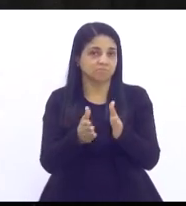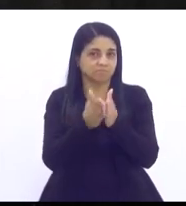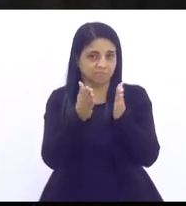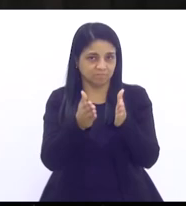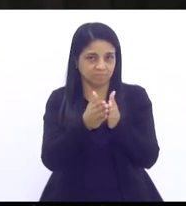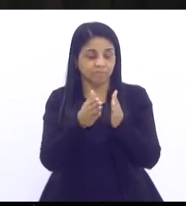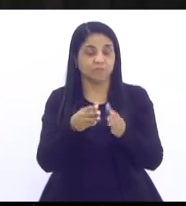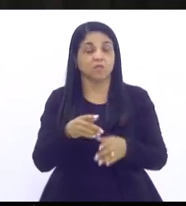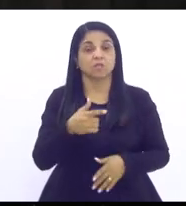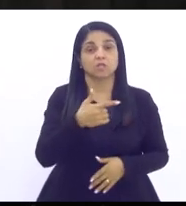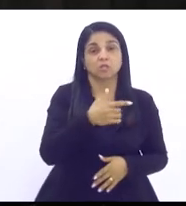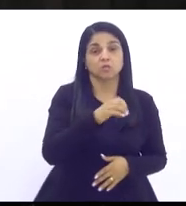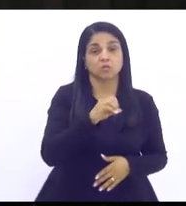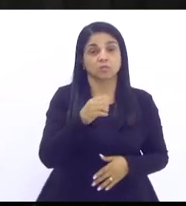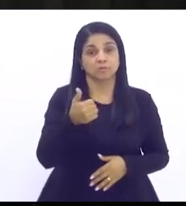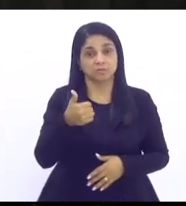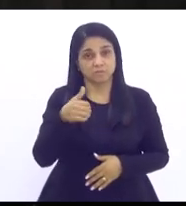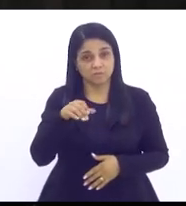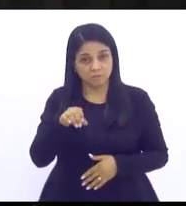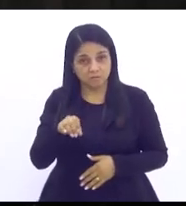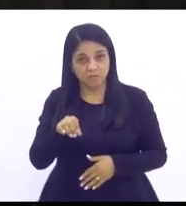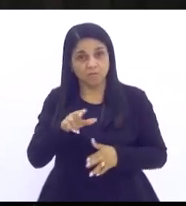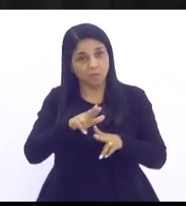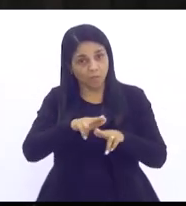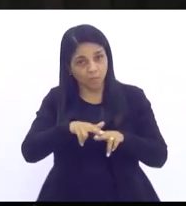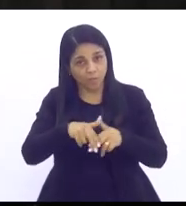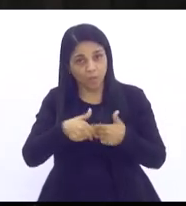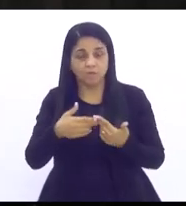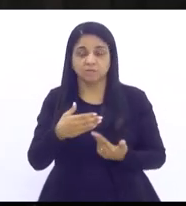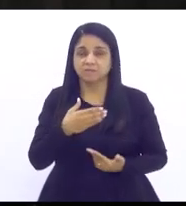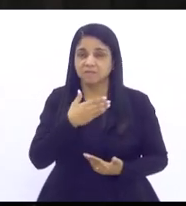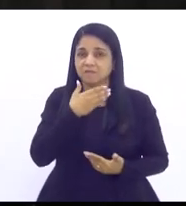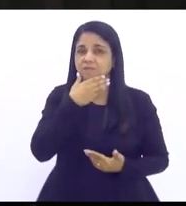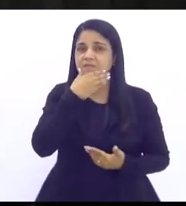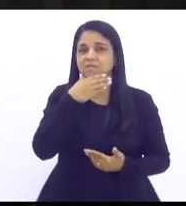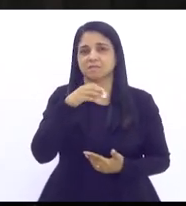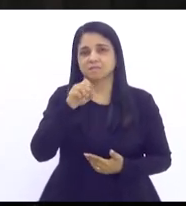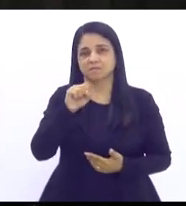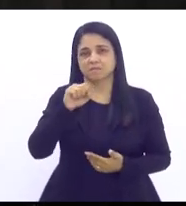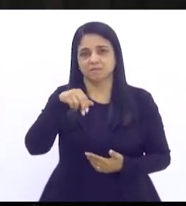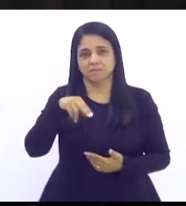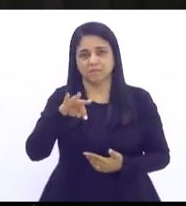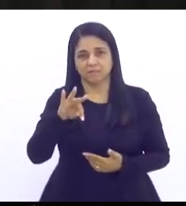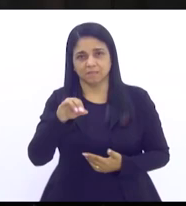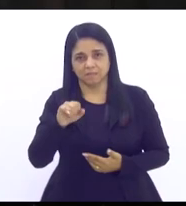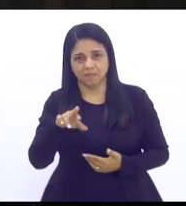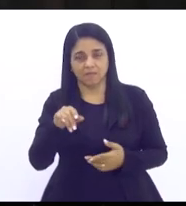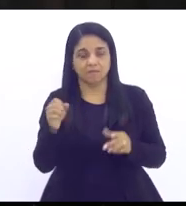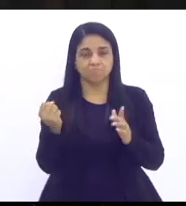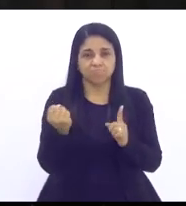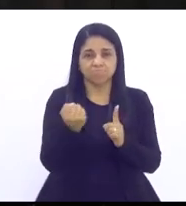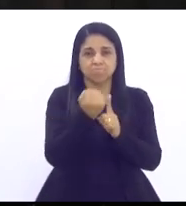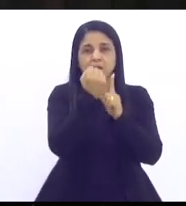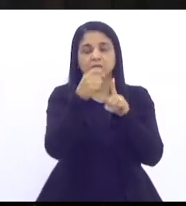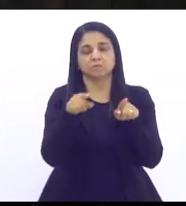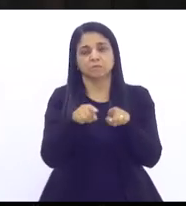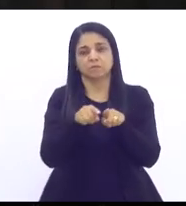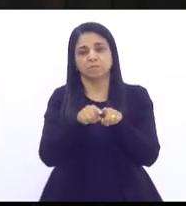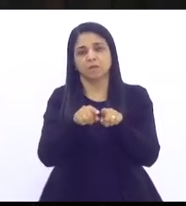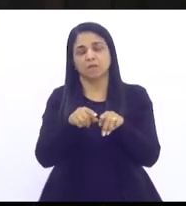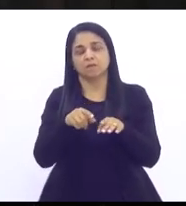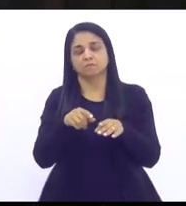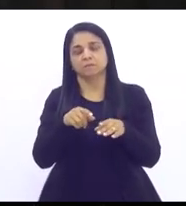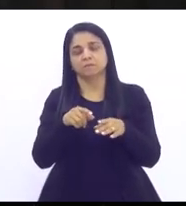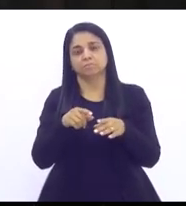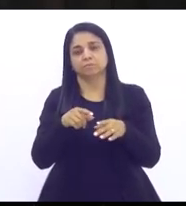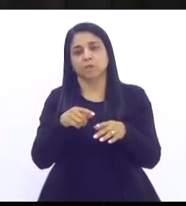em 2019, por conta da grave crise sanitária, que também teve impactos na cadeia produtiva,